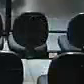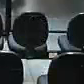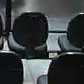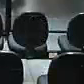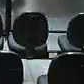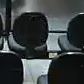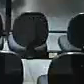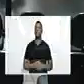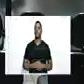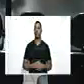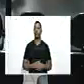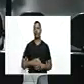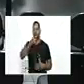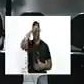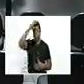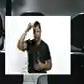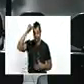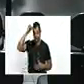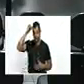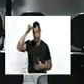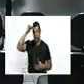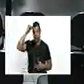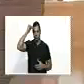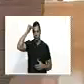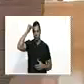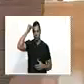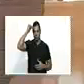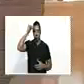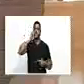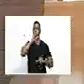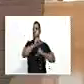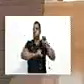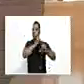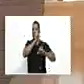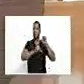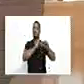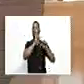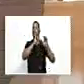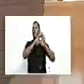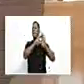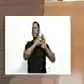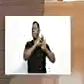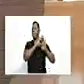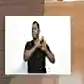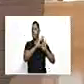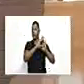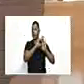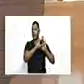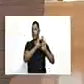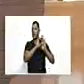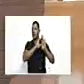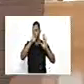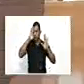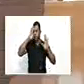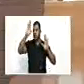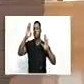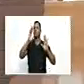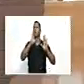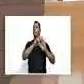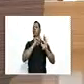votação Prefeito Municipal Altera a redação do parágrafo parágrafo único do artigo